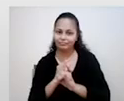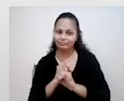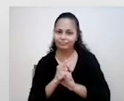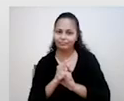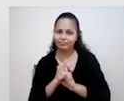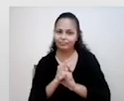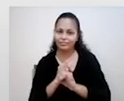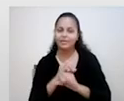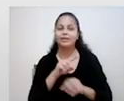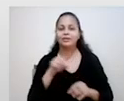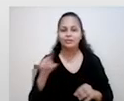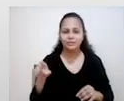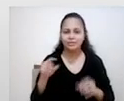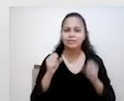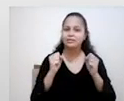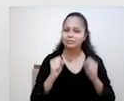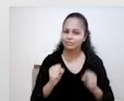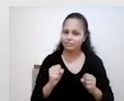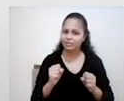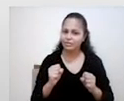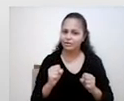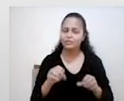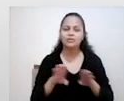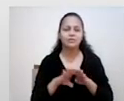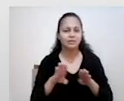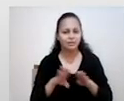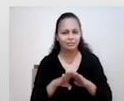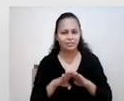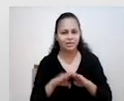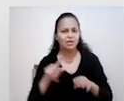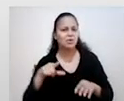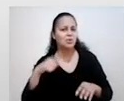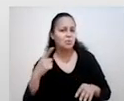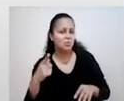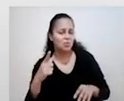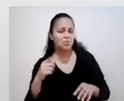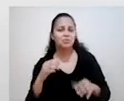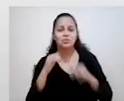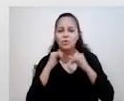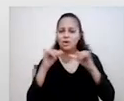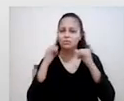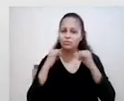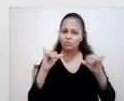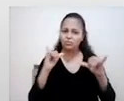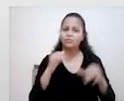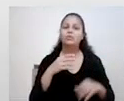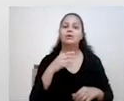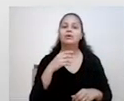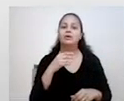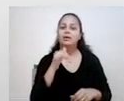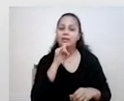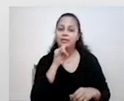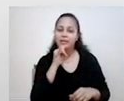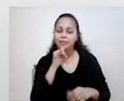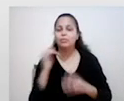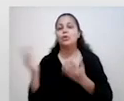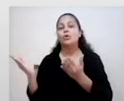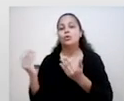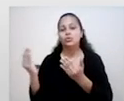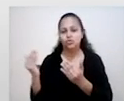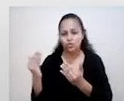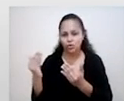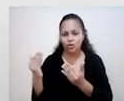coisas. Então vocês podem abordar entre esses e outros assuntos. Como assim? Por exemplo, vou dar um exemplo. O jovem, ao usar as